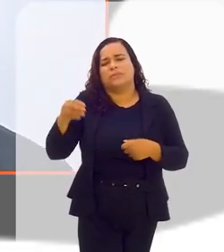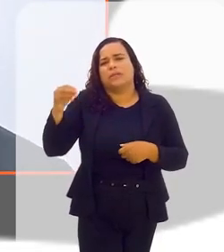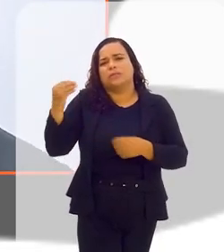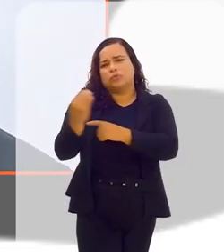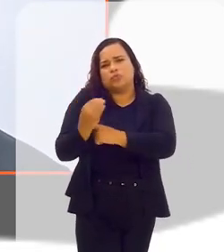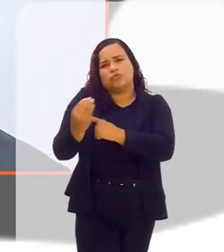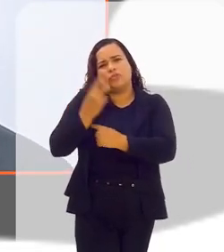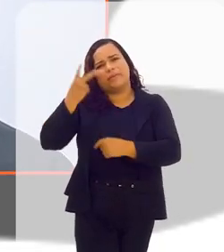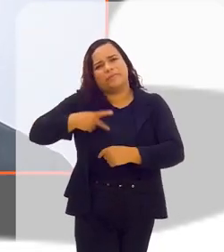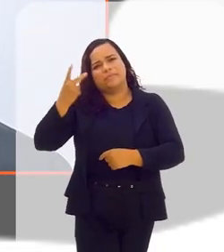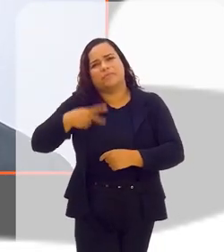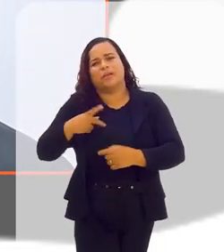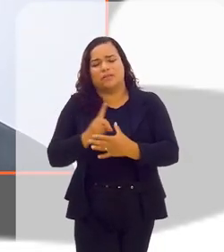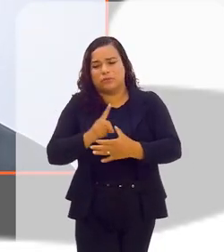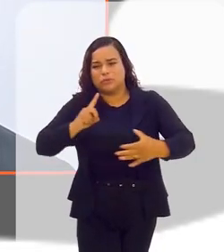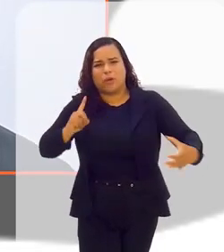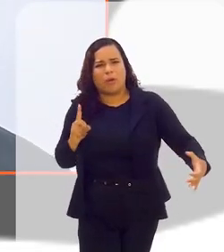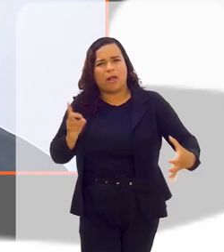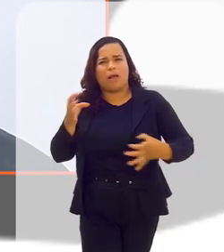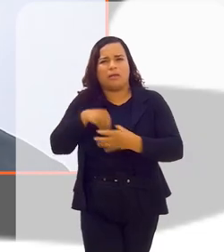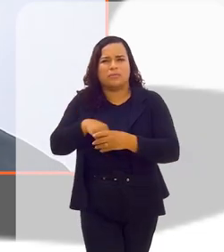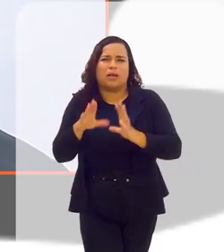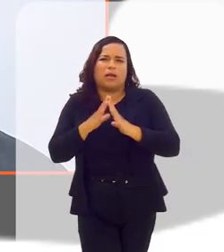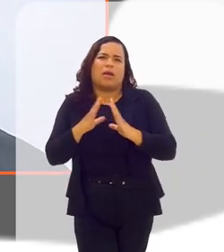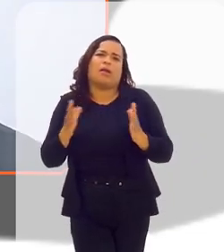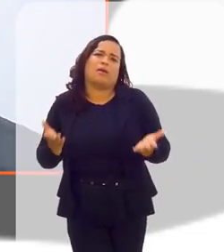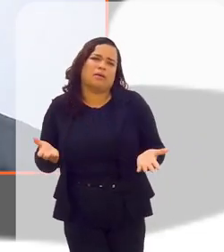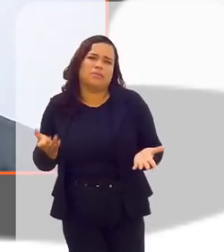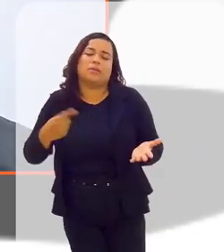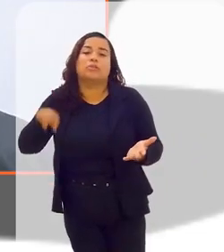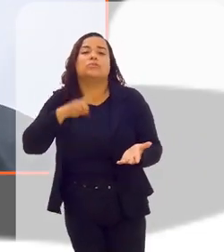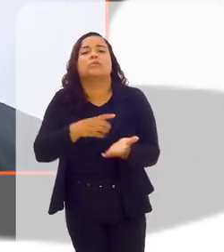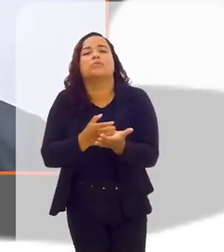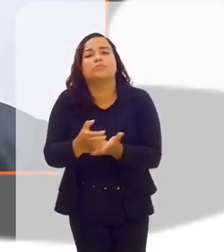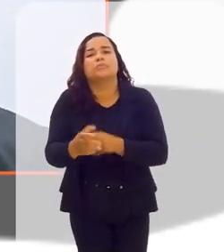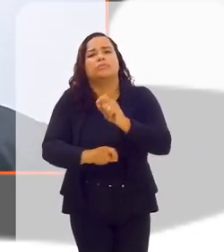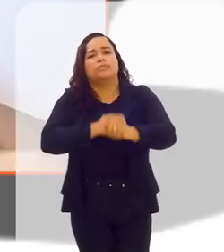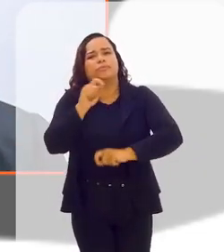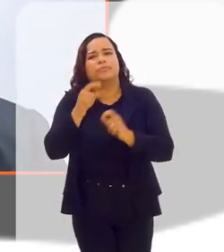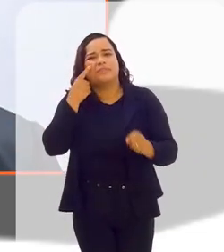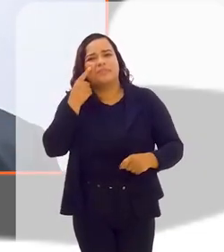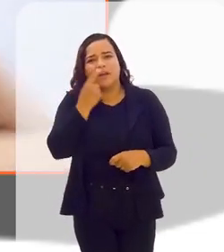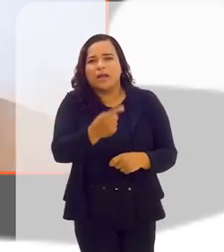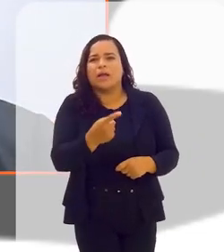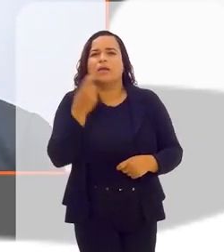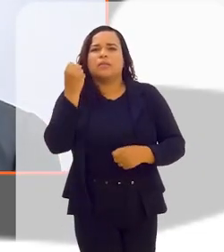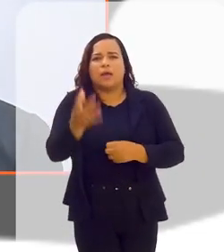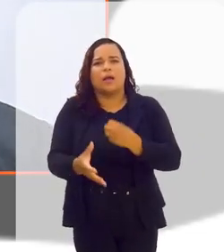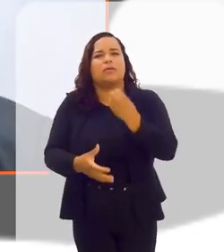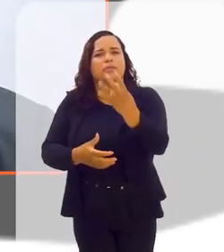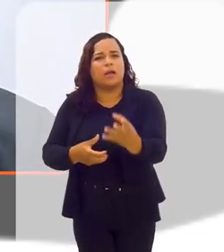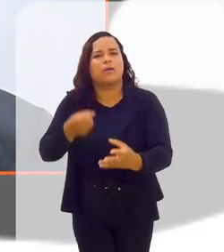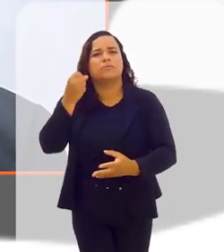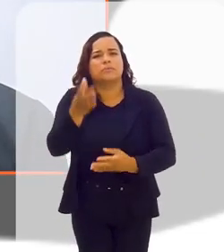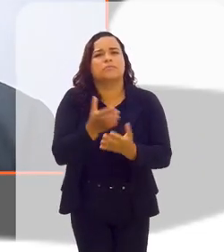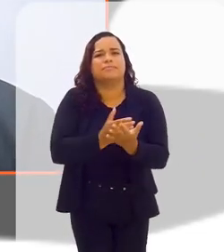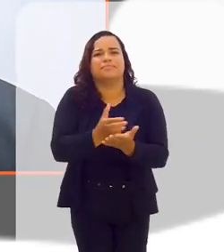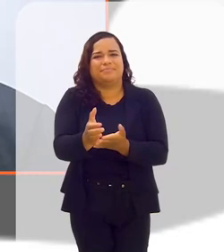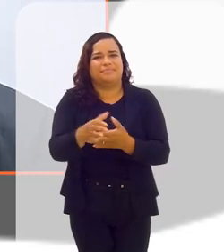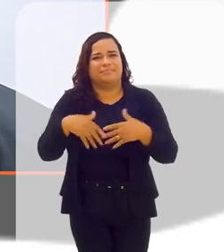se sustentarem, né? Estavam isoladas dentro de suas próprias casas, e foi aonde a gente começou a entregar as doações. E